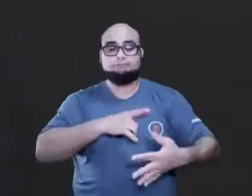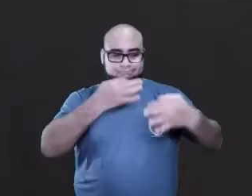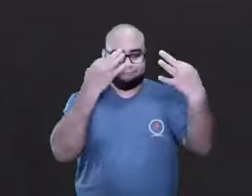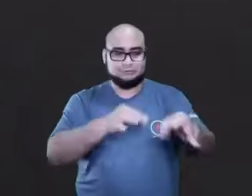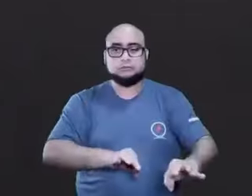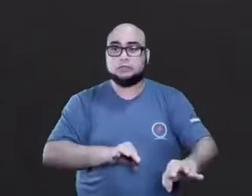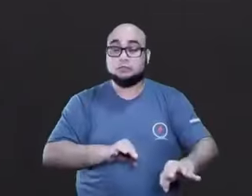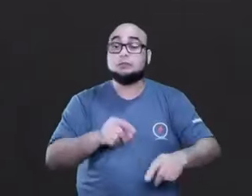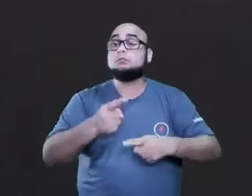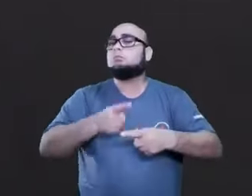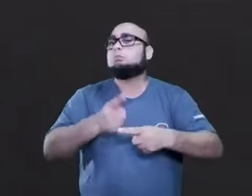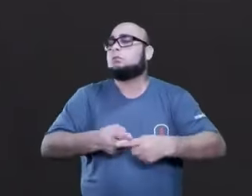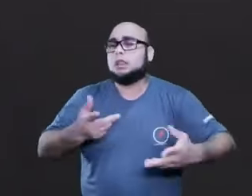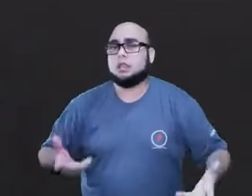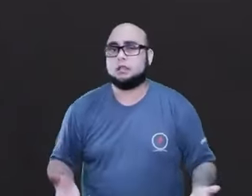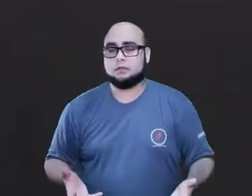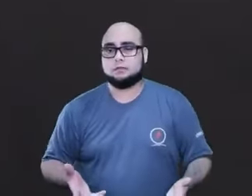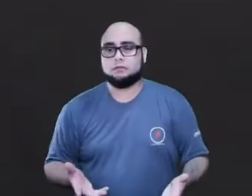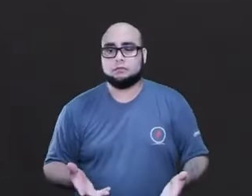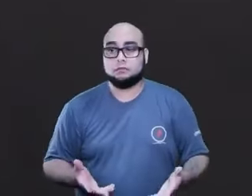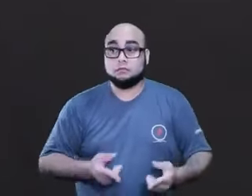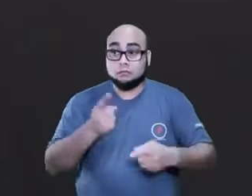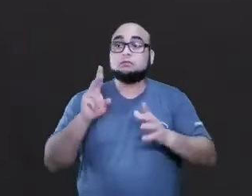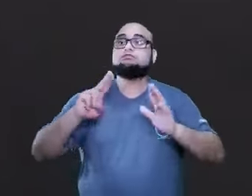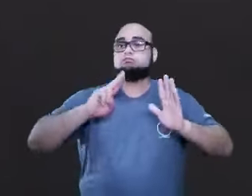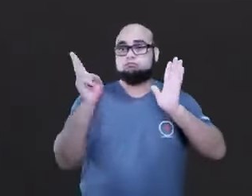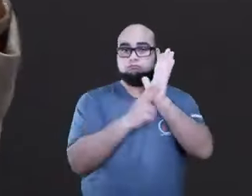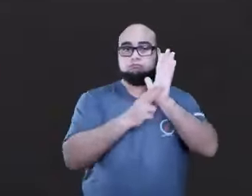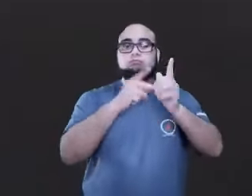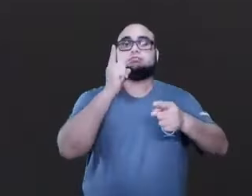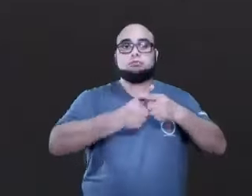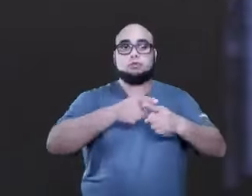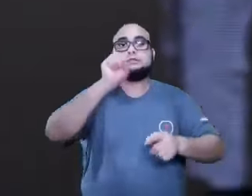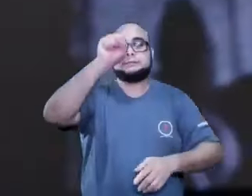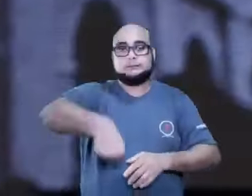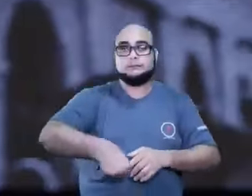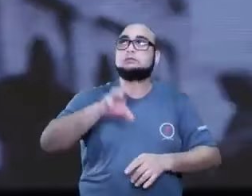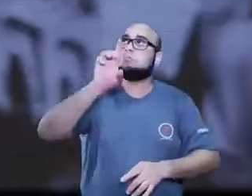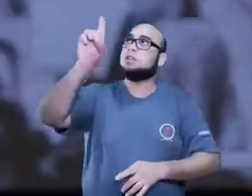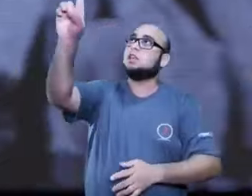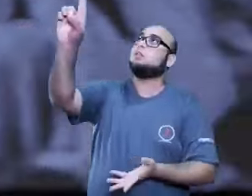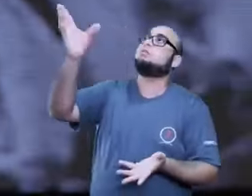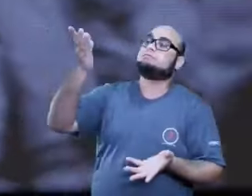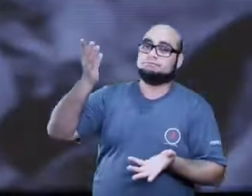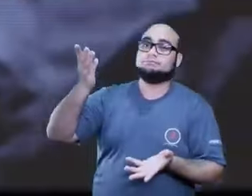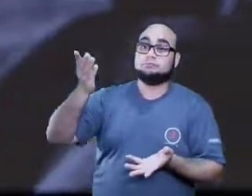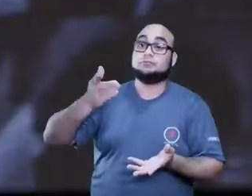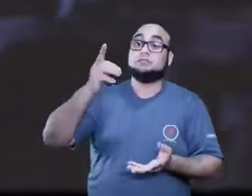que encontre em nós, porque eu reconheço, Senhor, que não há ninguém igual a Tu.